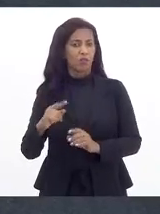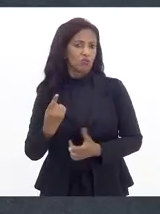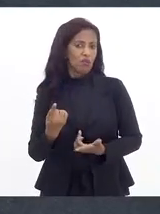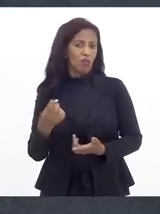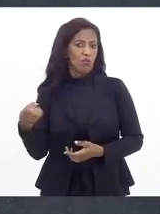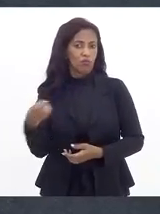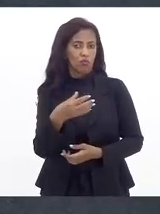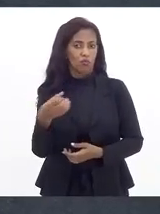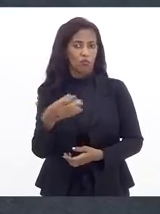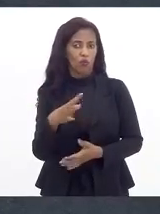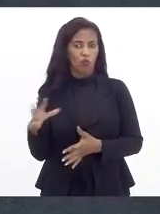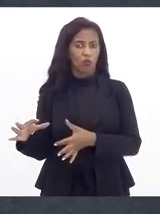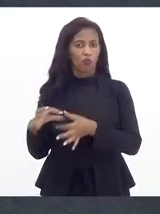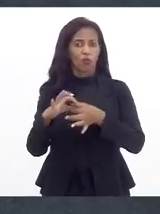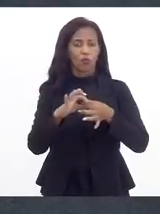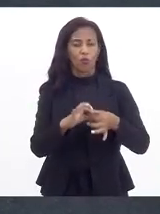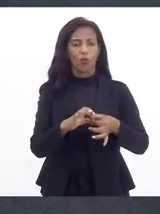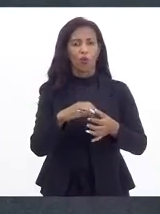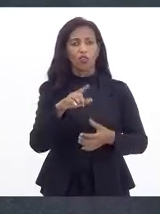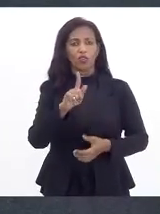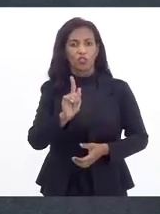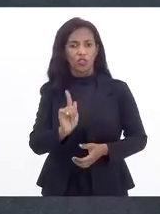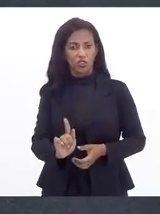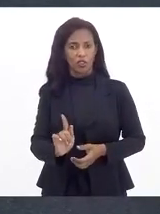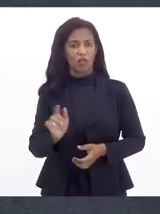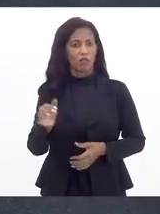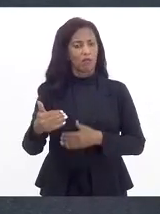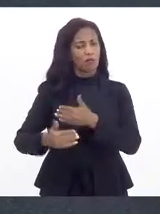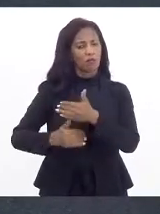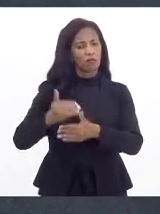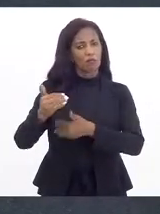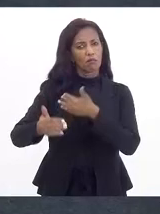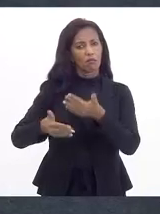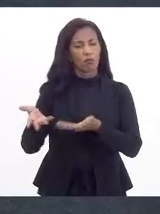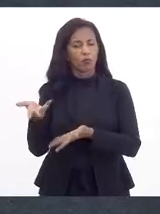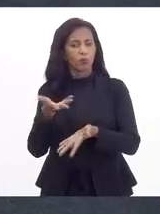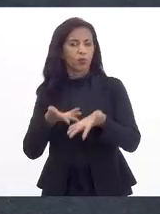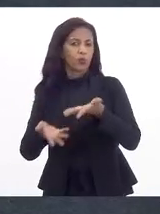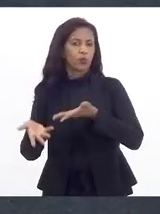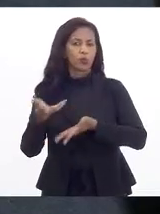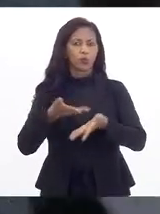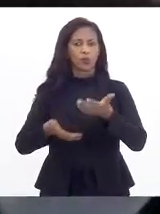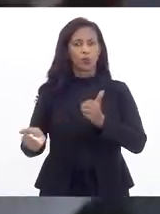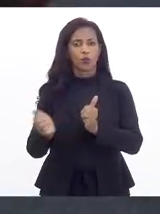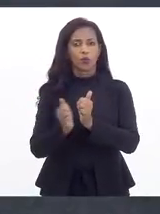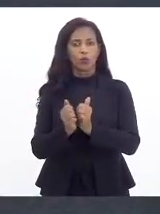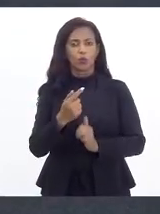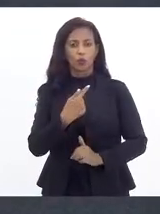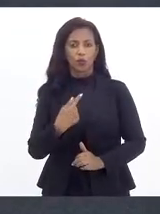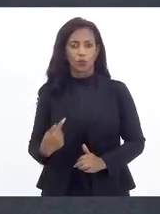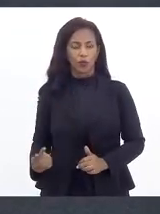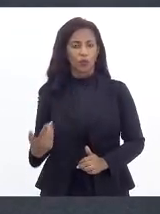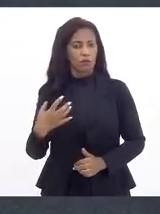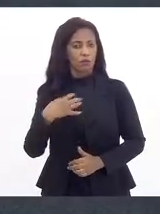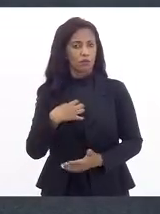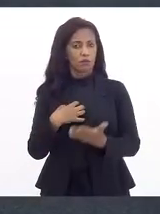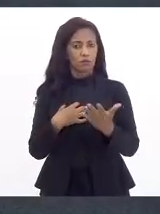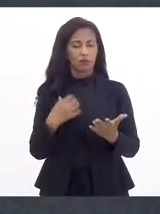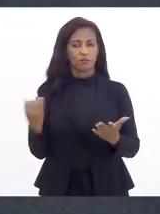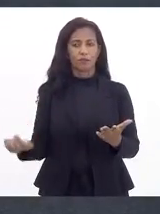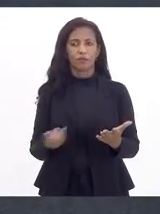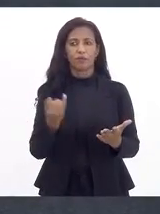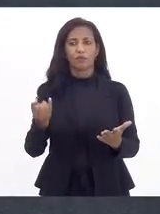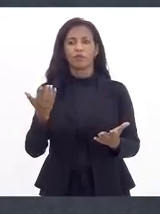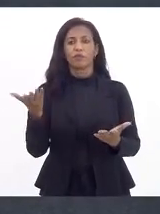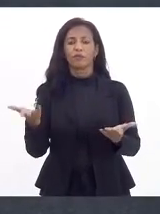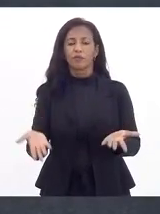novidade. Conexão G, que faz todo o processo de parceria junto com o governo nesse sentido, é fundamental. Então,